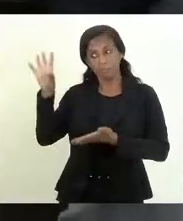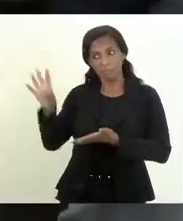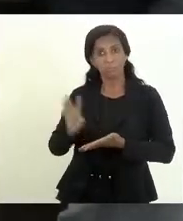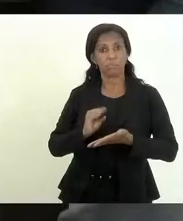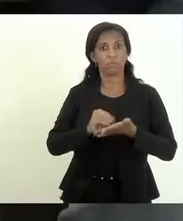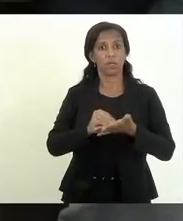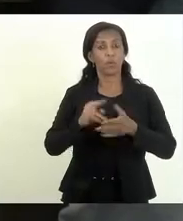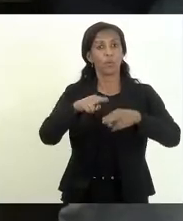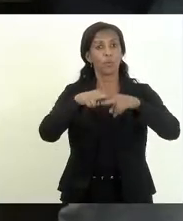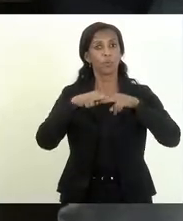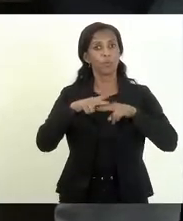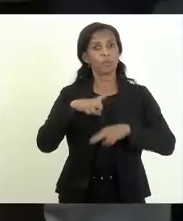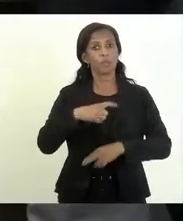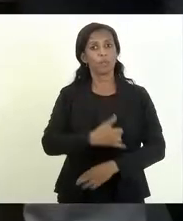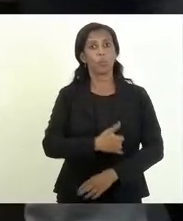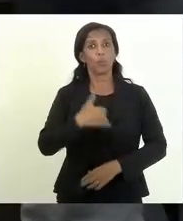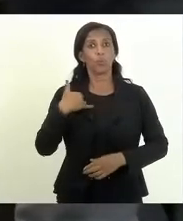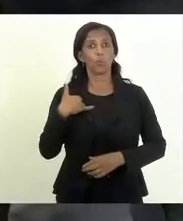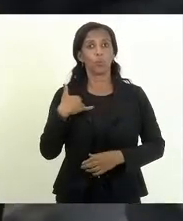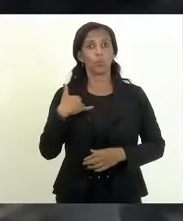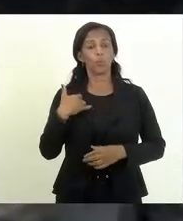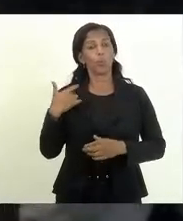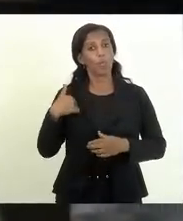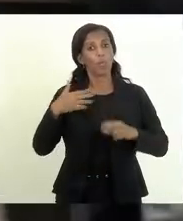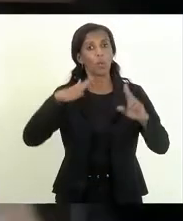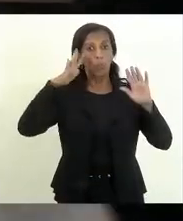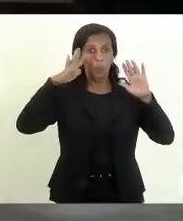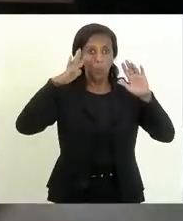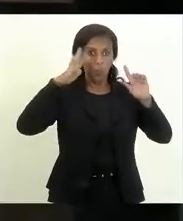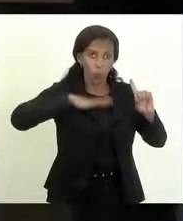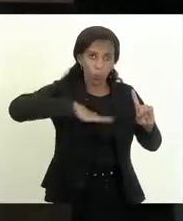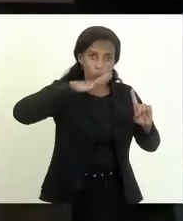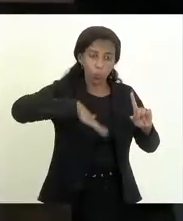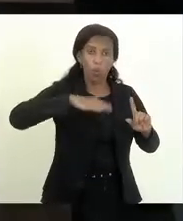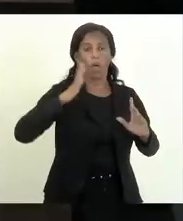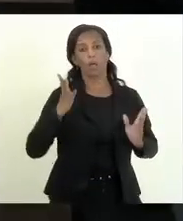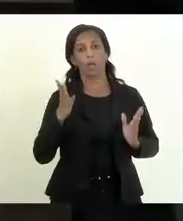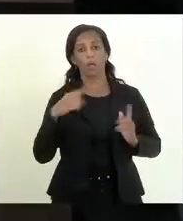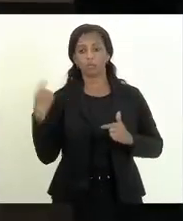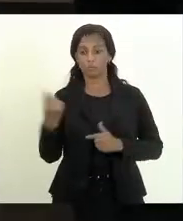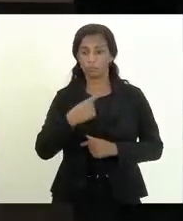isso que tem que ter orgulho em cultuar, em celebrar os nossos personagens